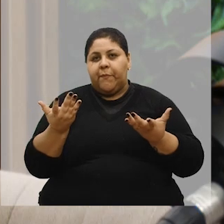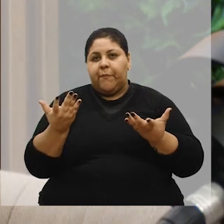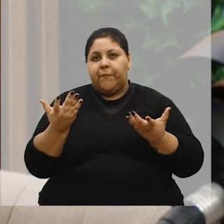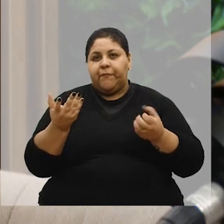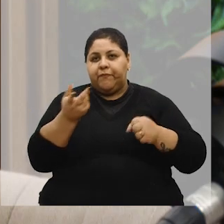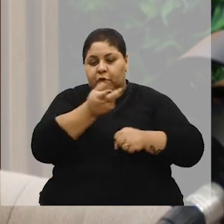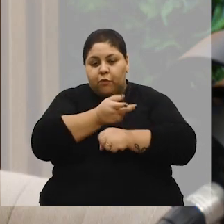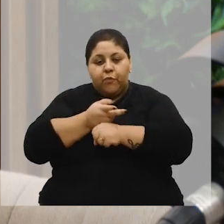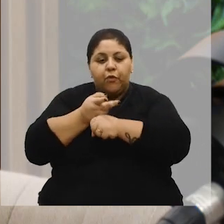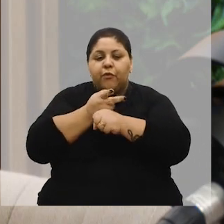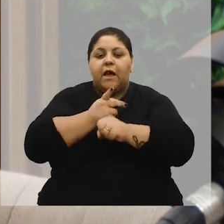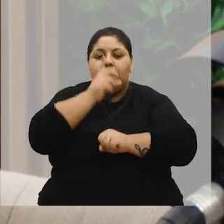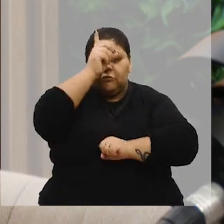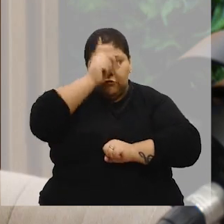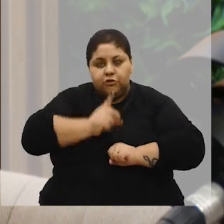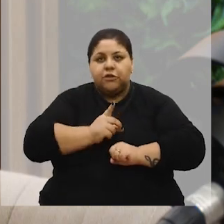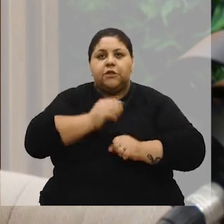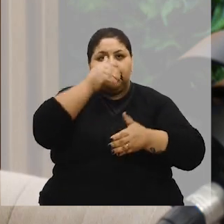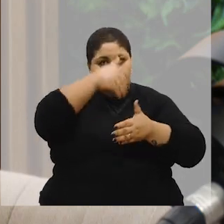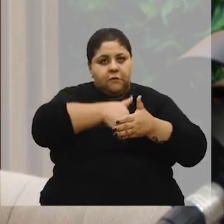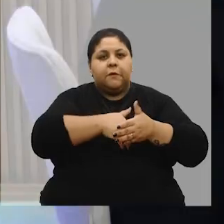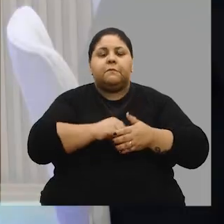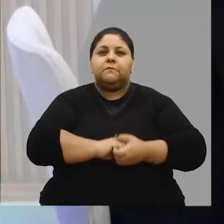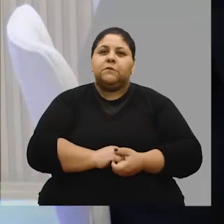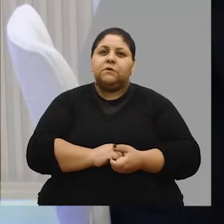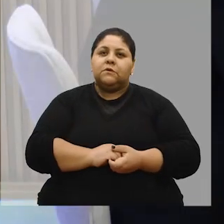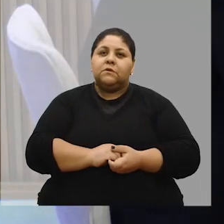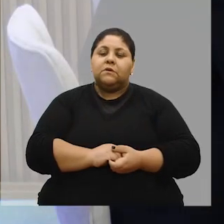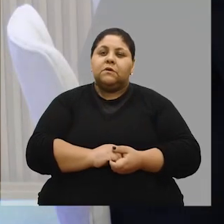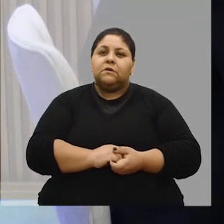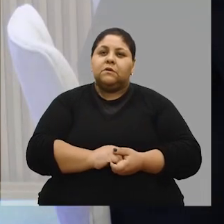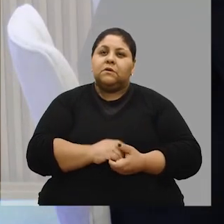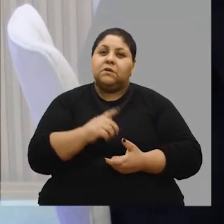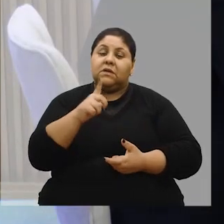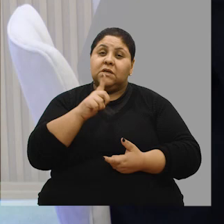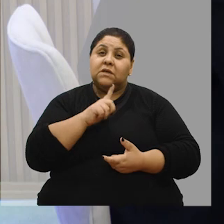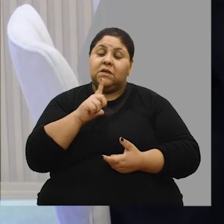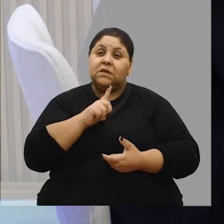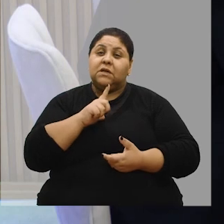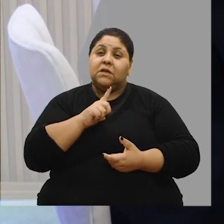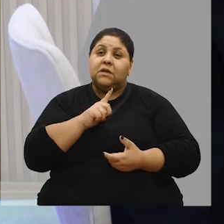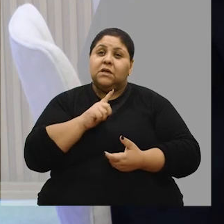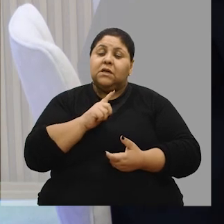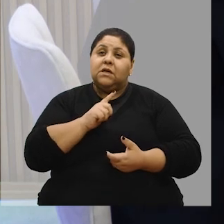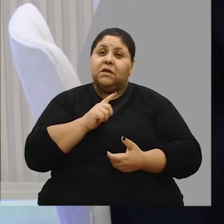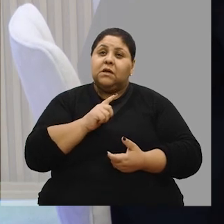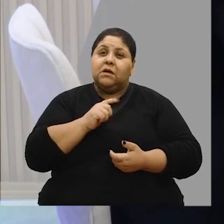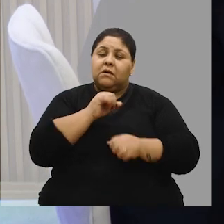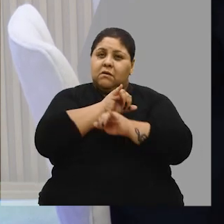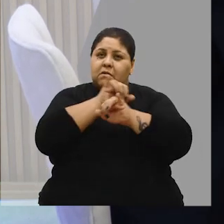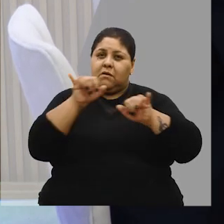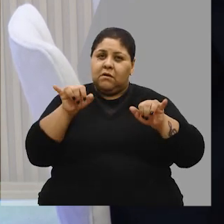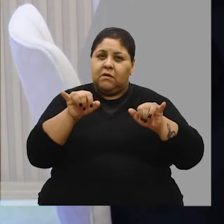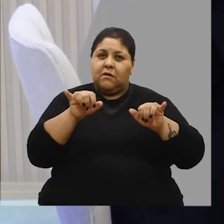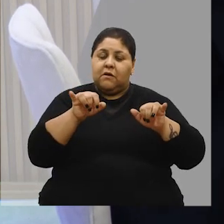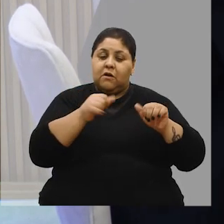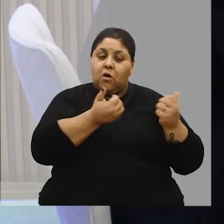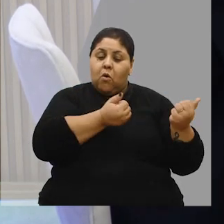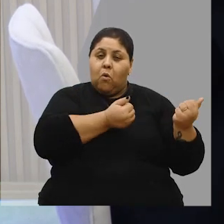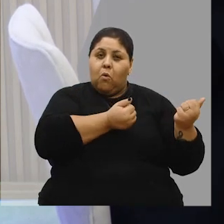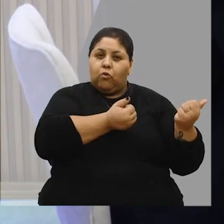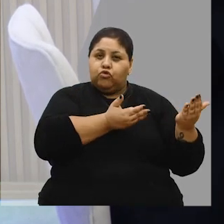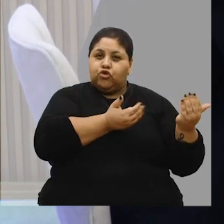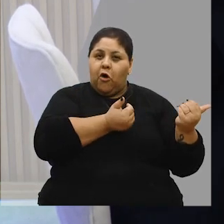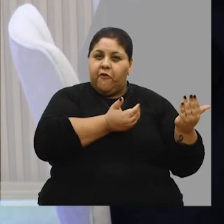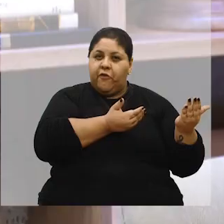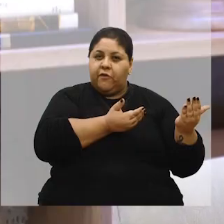atrás do direito cívico, ir atrás do direito eleitoral. E a gente tem também uma estatística que diz que, ao ponto que os jovens